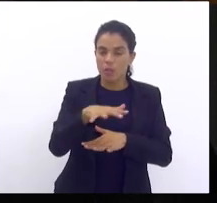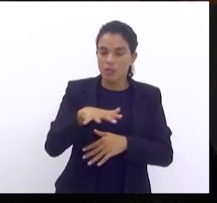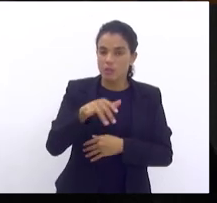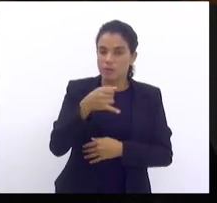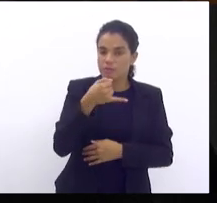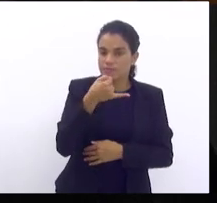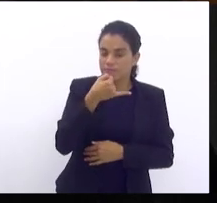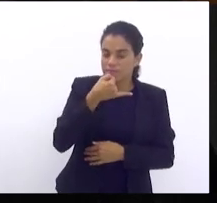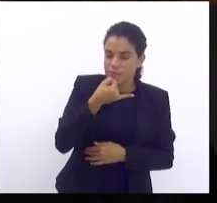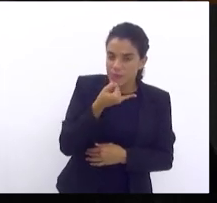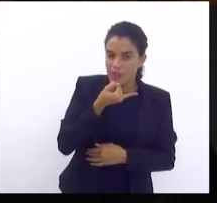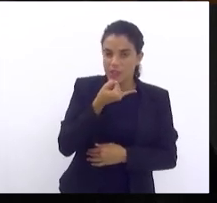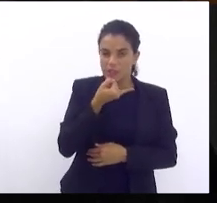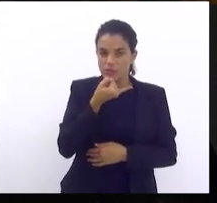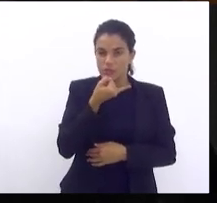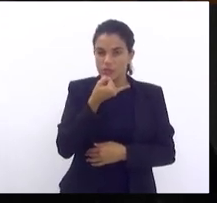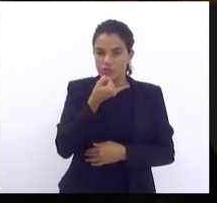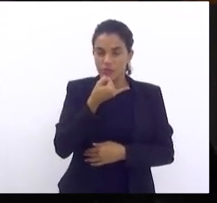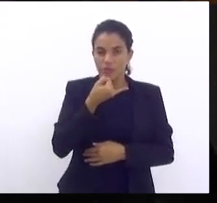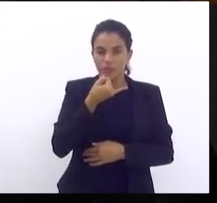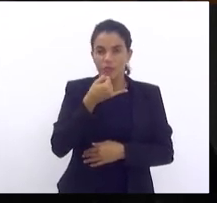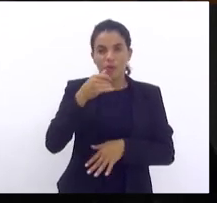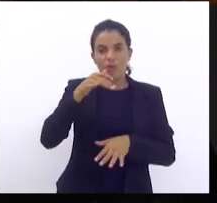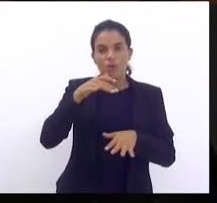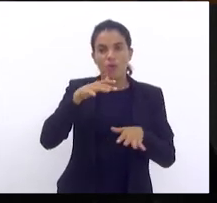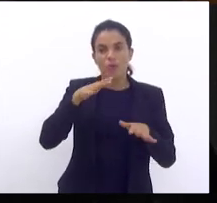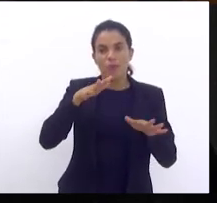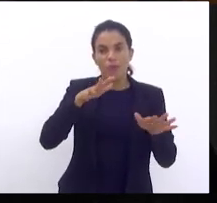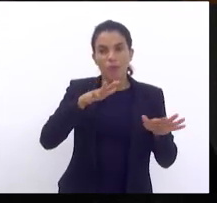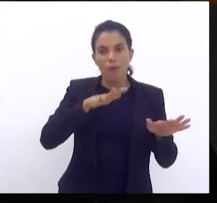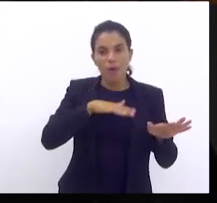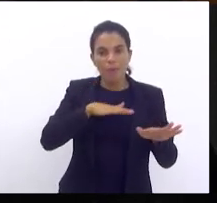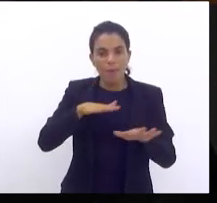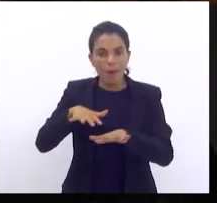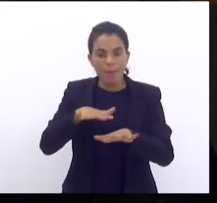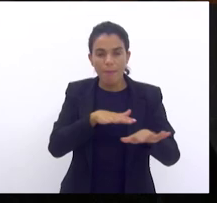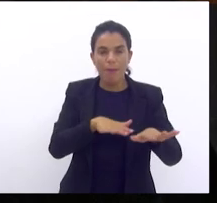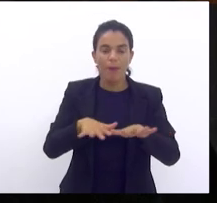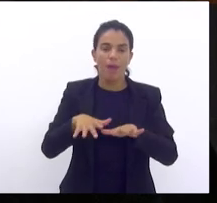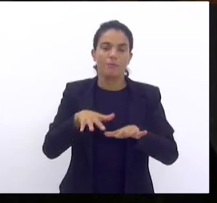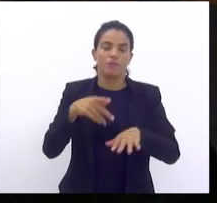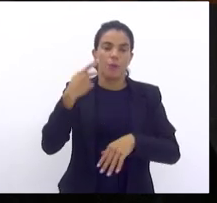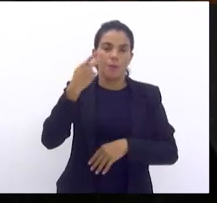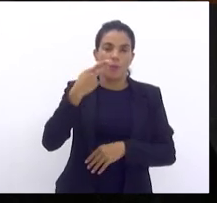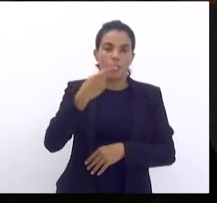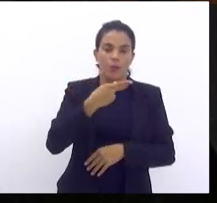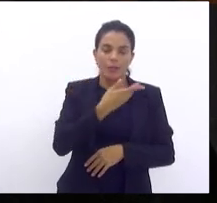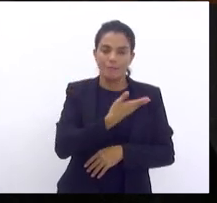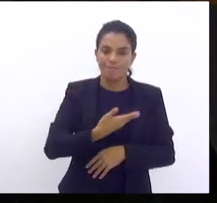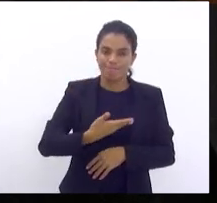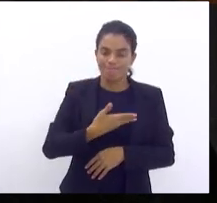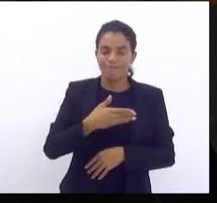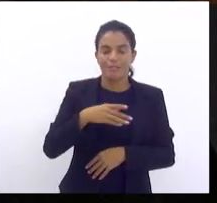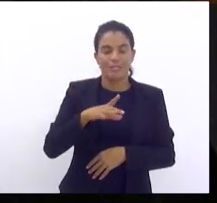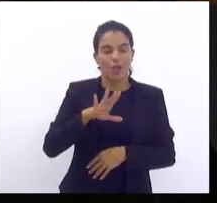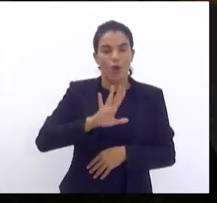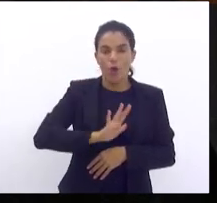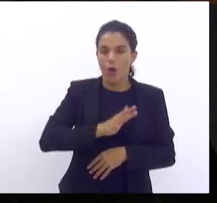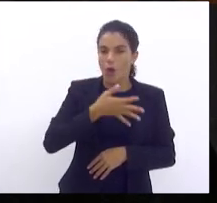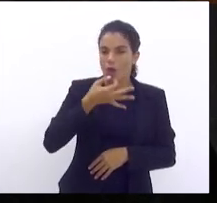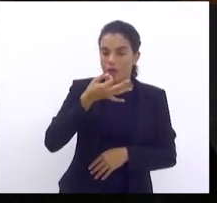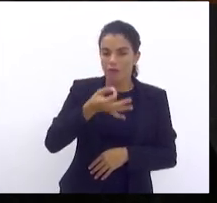episódio TR de uma manifestação infeliz de uma liderança política da cidade que acabou